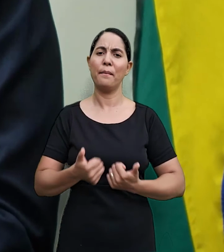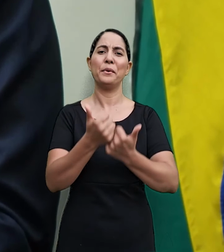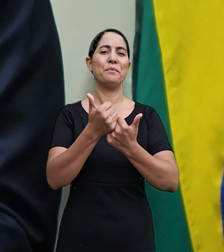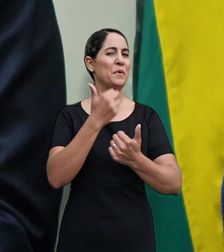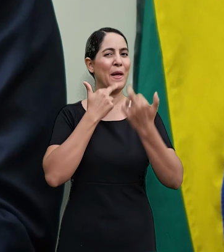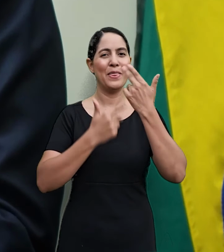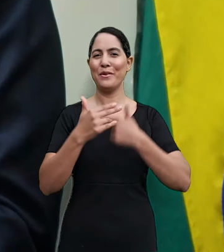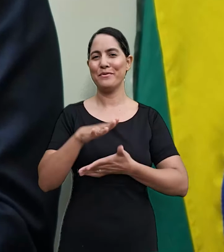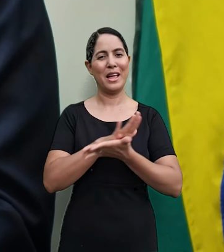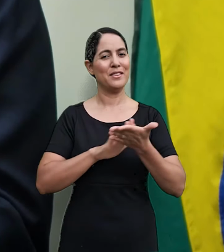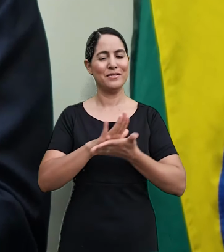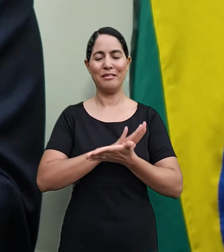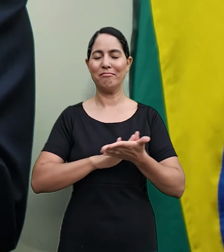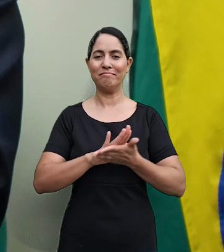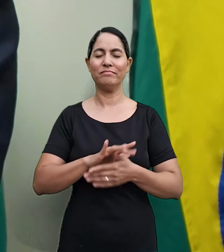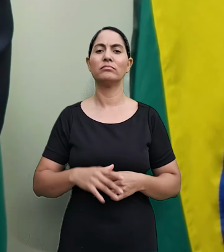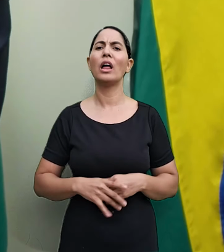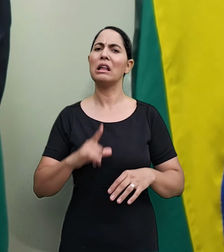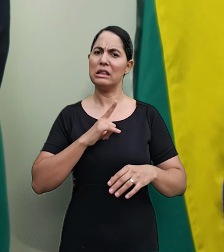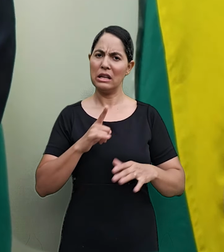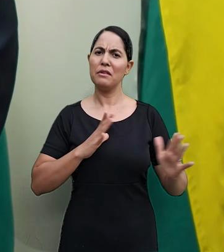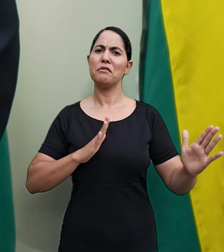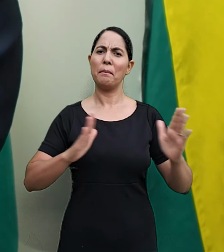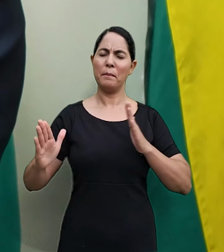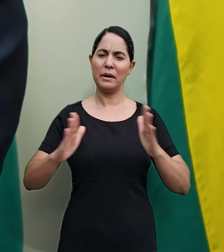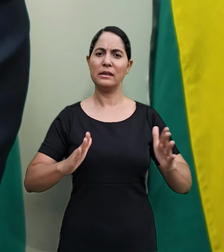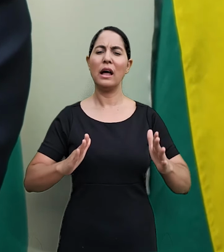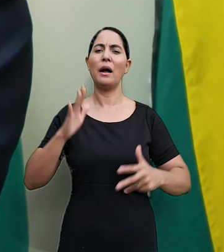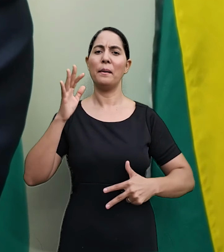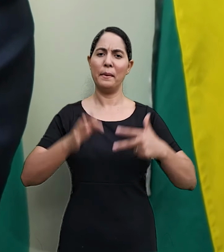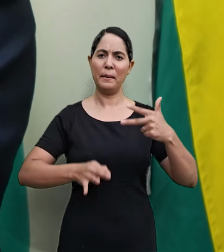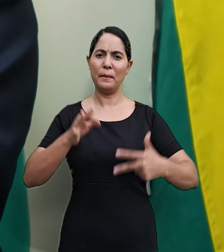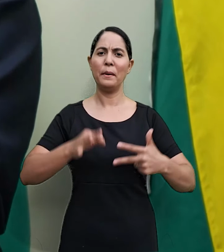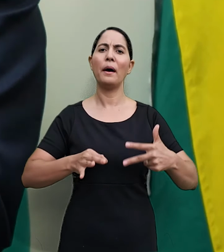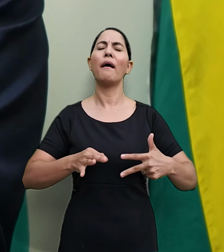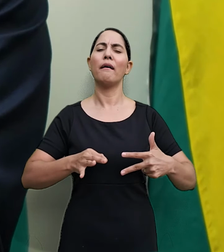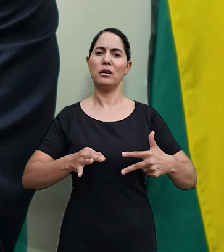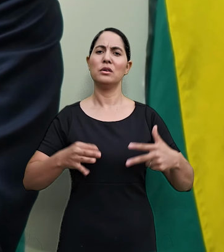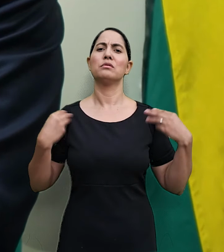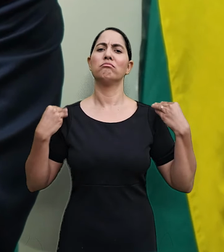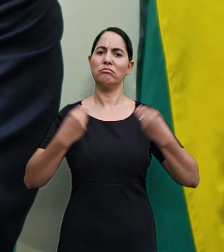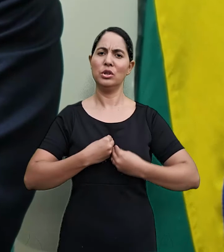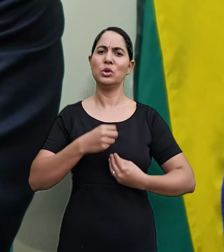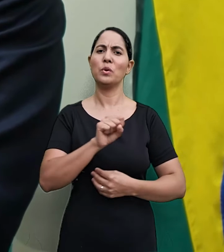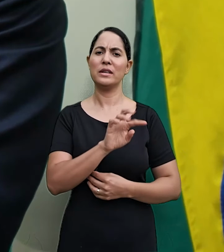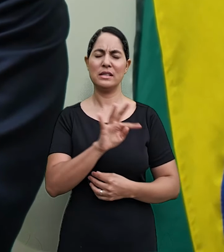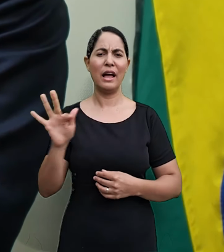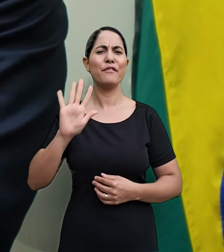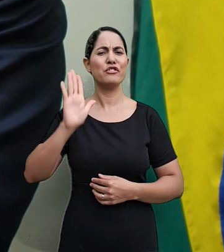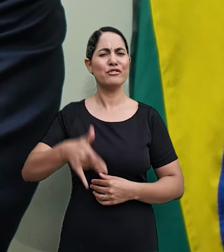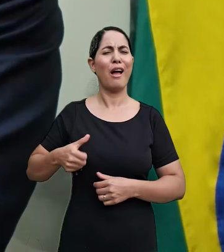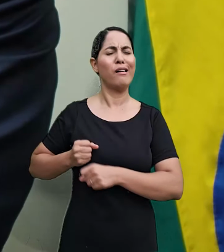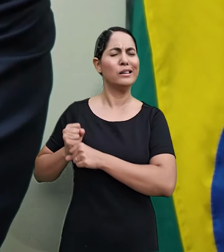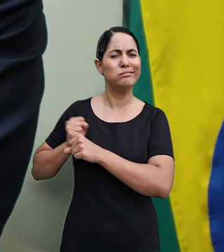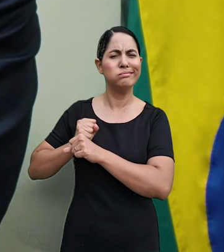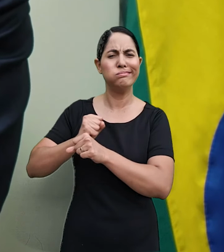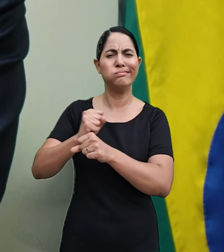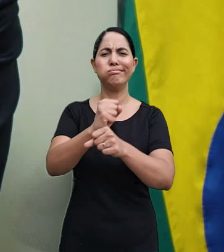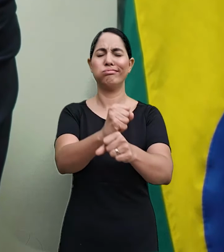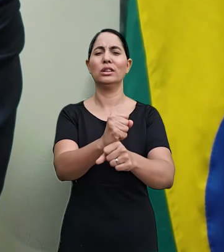disse, isso não é novidade. Mandatos para ministros do Supremo Tribunal Federal, essa ao longo de tantos e tantos anos, e